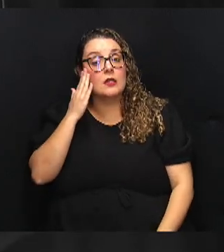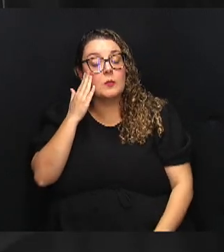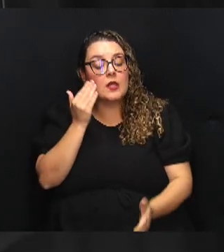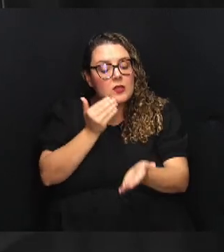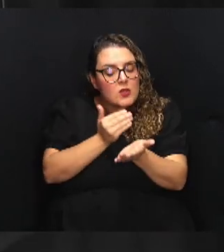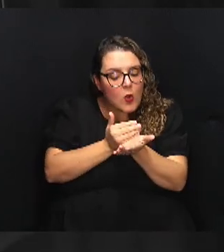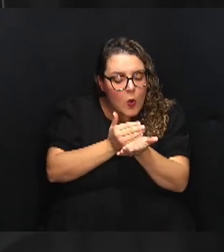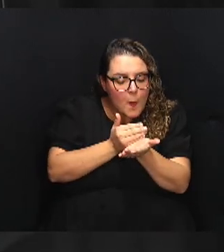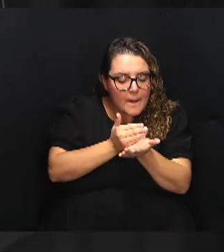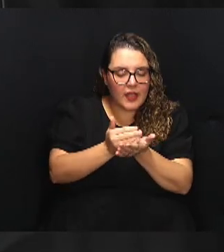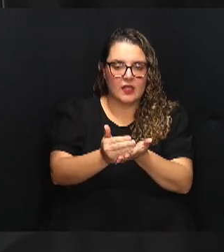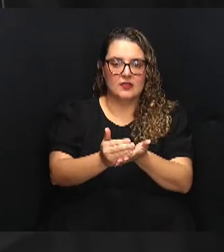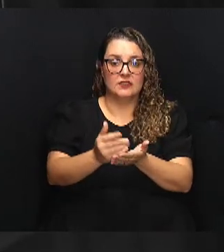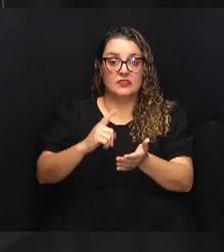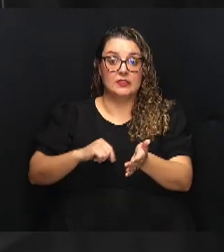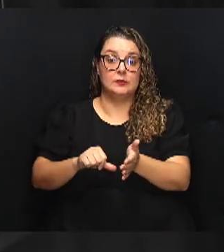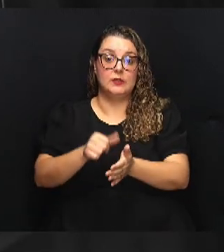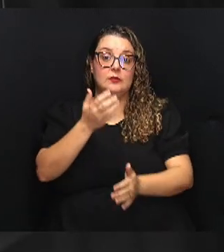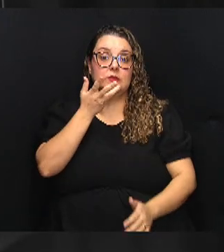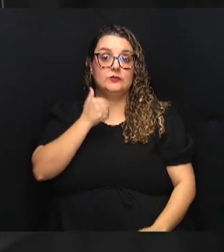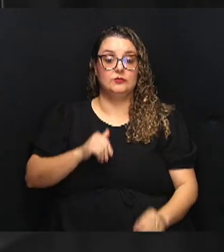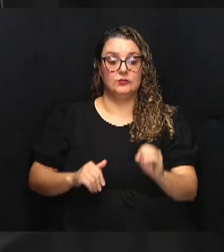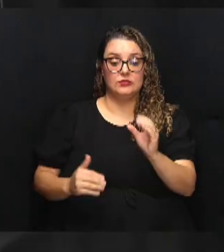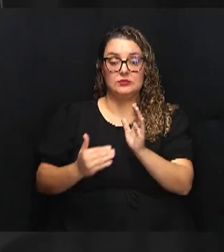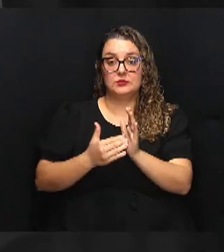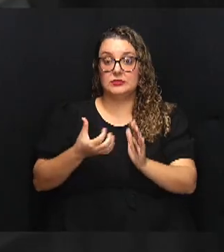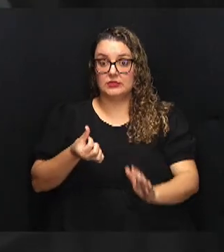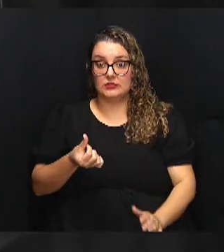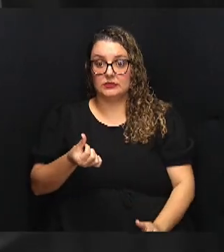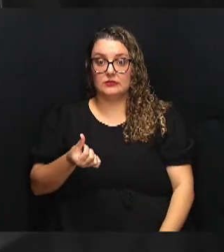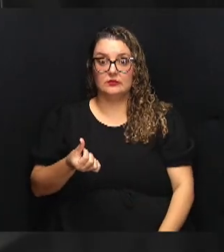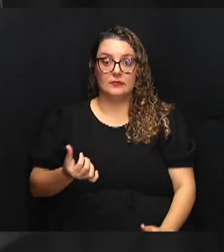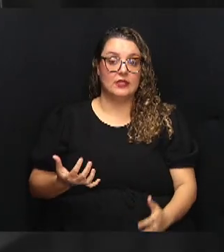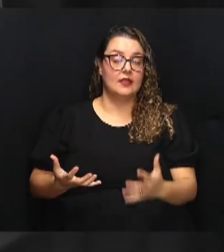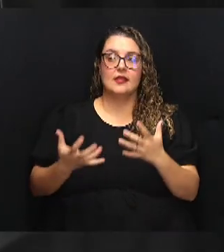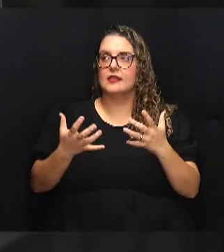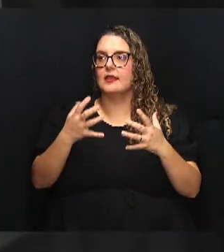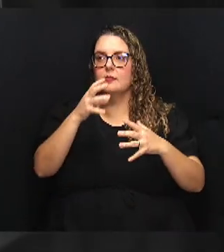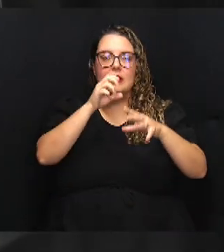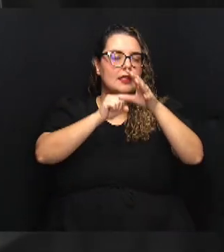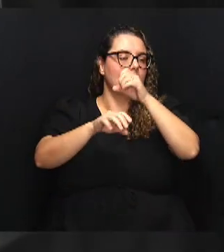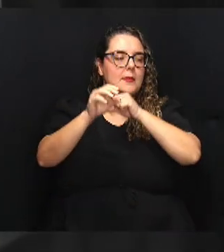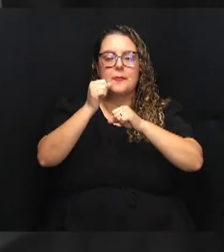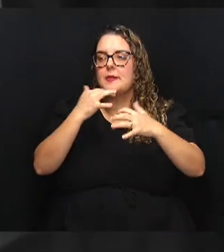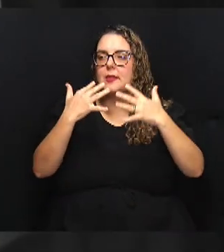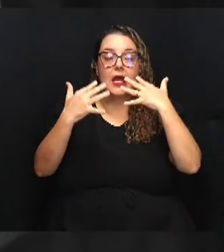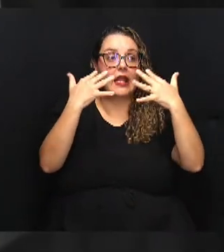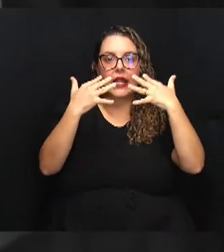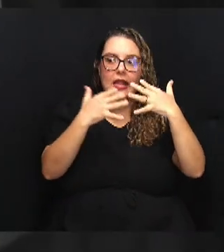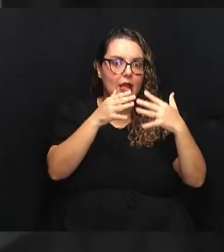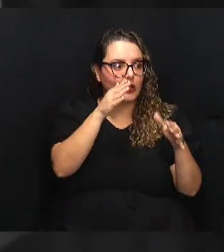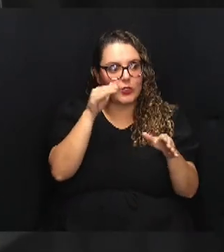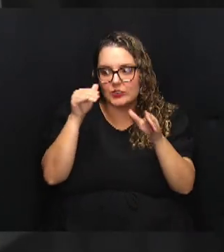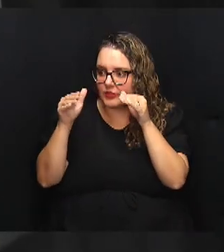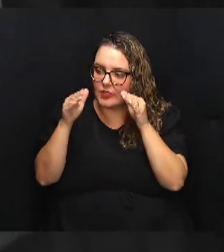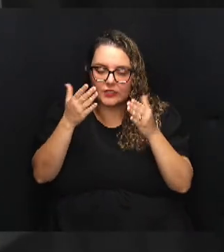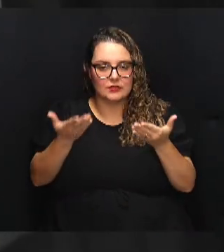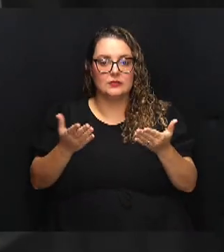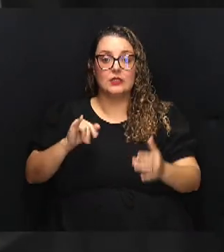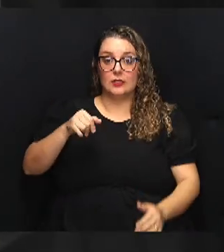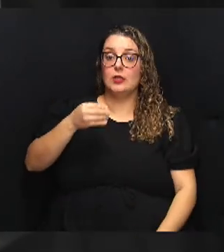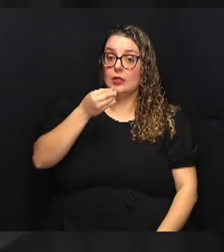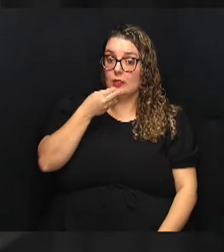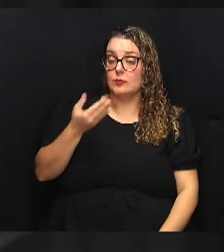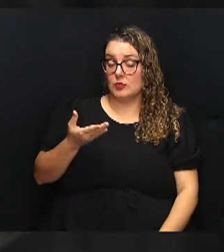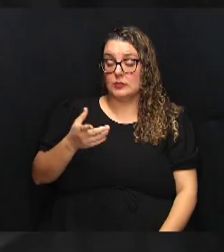né, a gente tem aquela primeira infância, do 0 a 6 anos, onde a criança está sedenta, né, para aprender. Então eu acho que a oportunidade que você